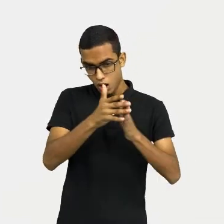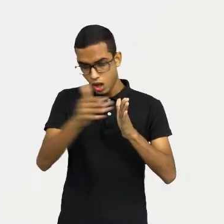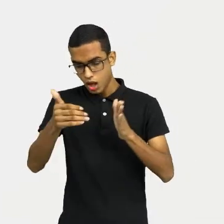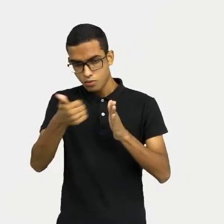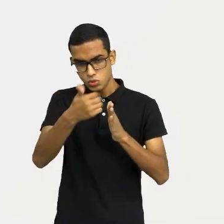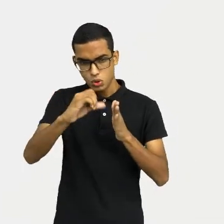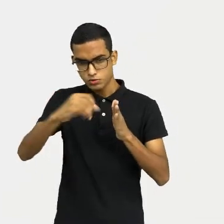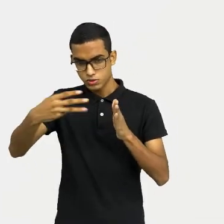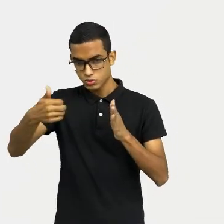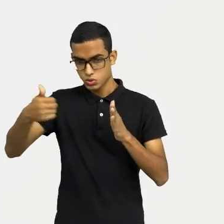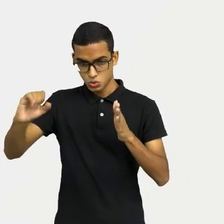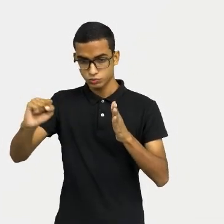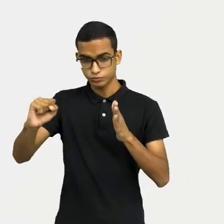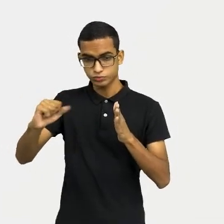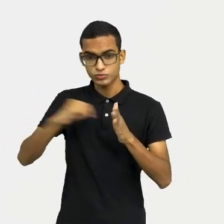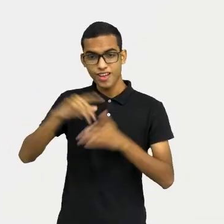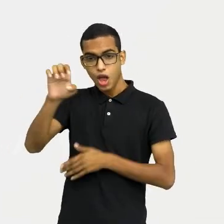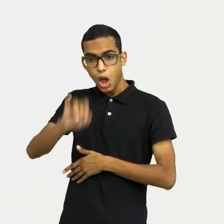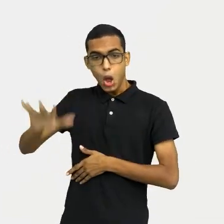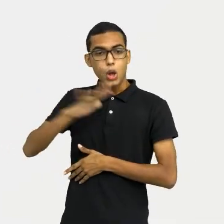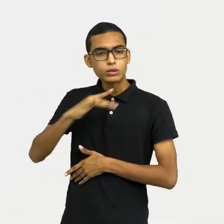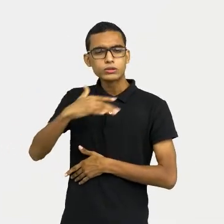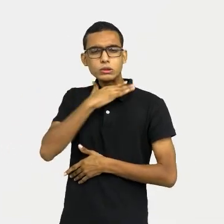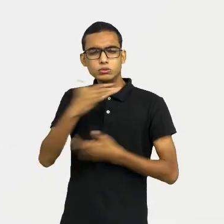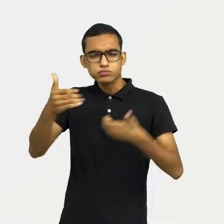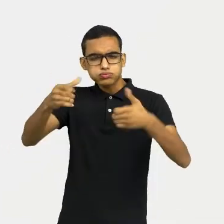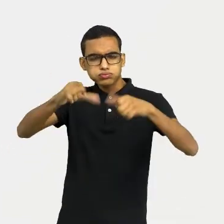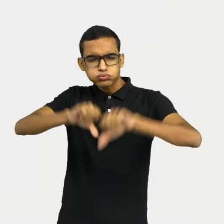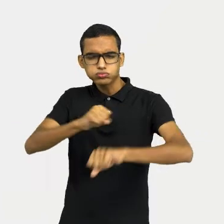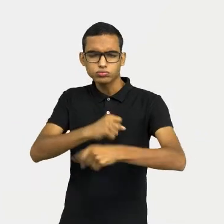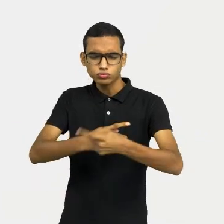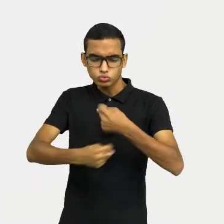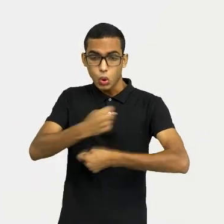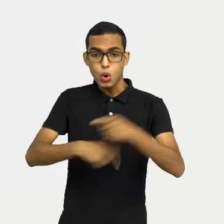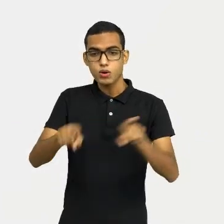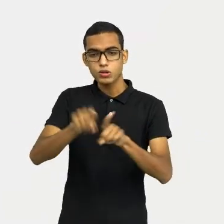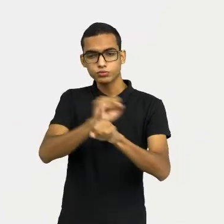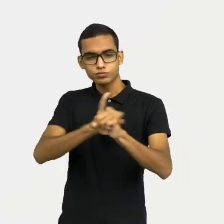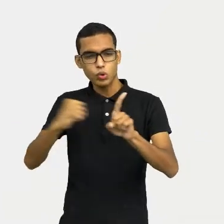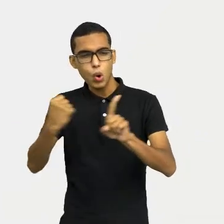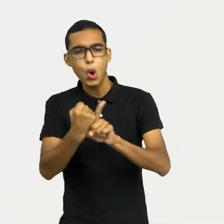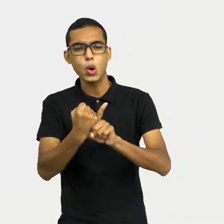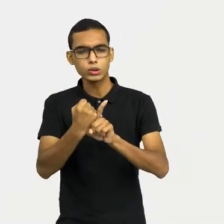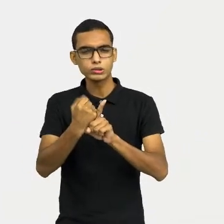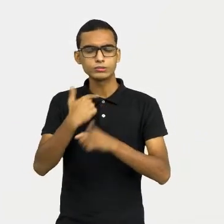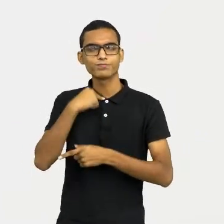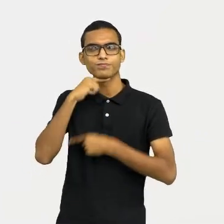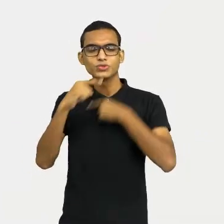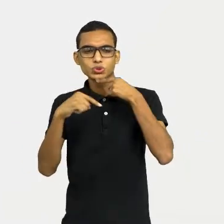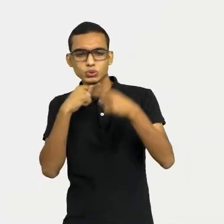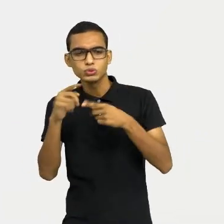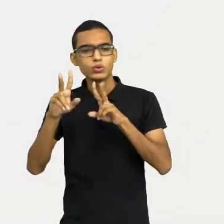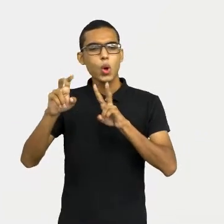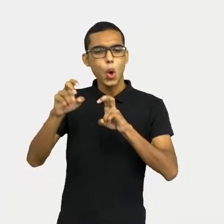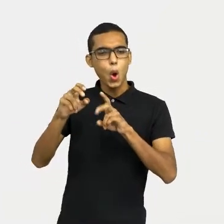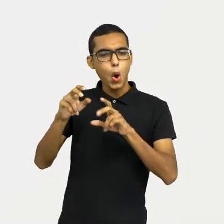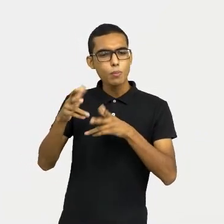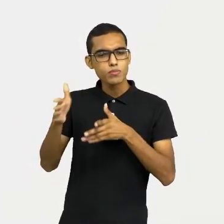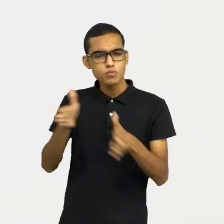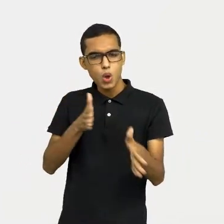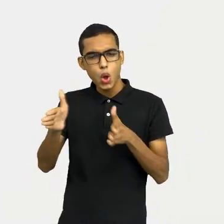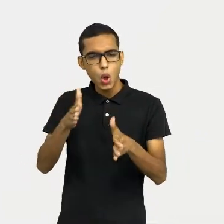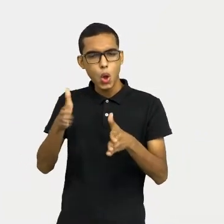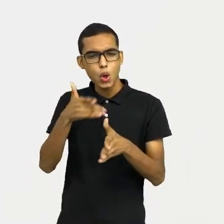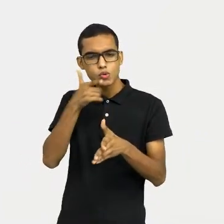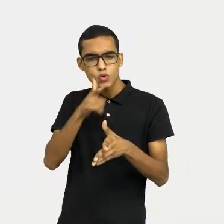crise econômica e social, que levou a um questionamento sobre as grandes conquistas da modernidade,